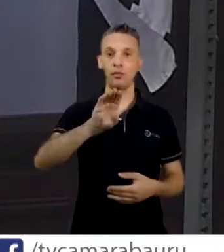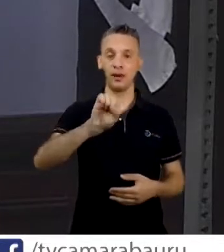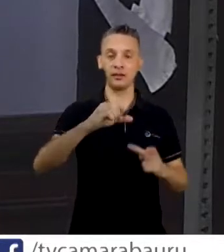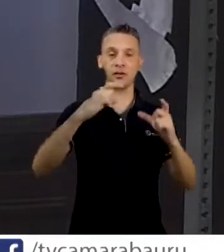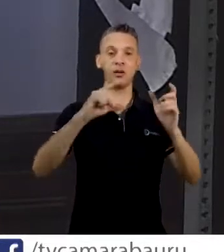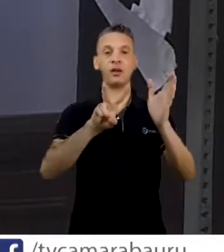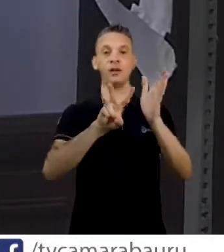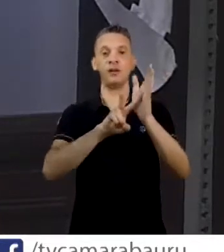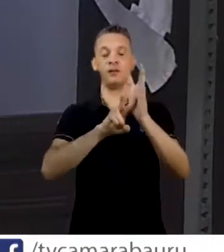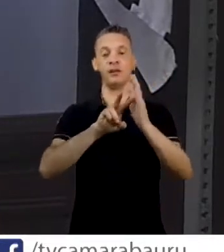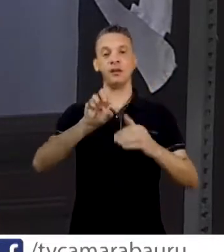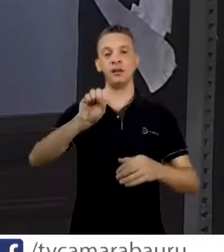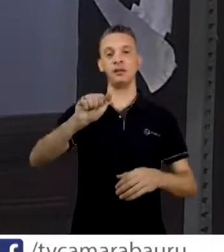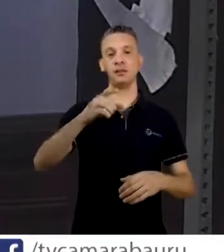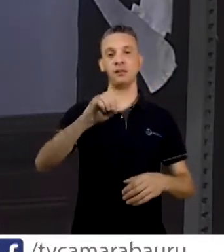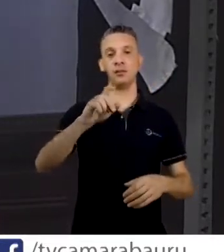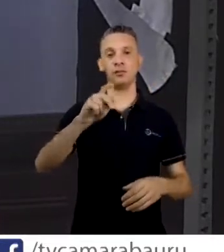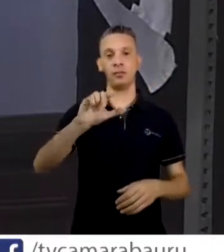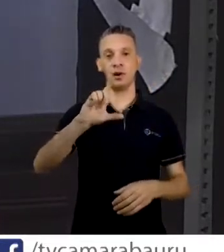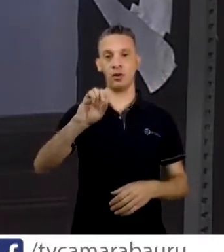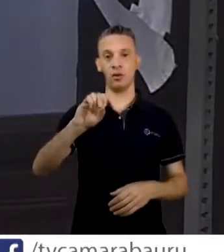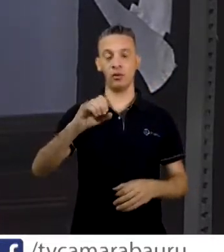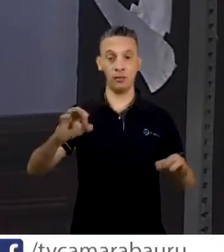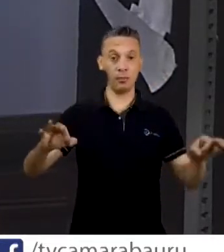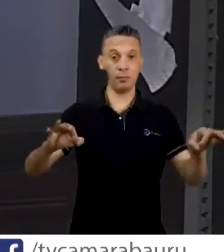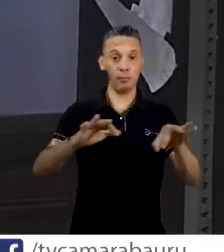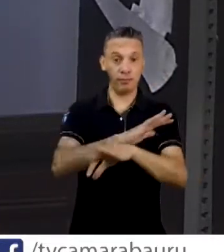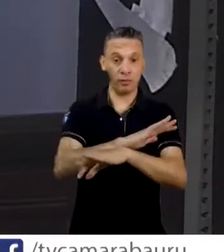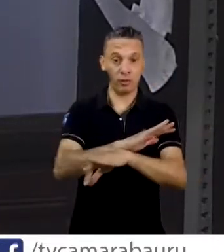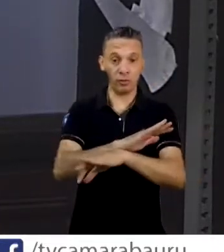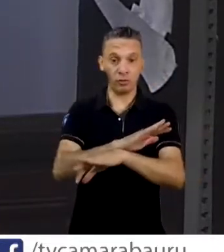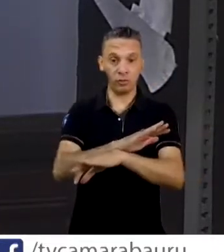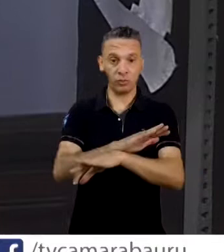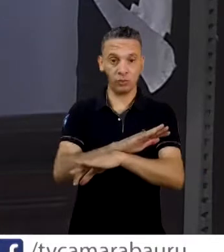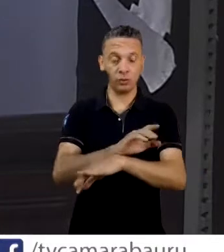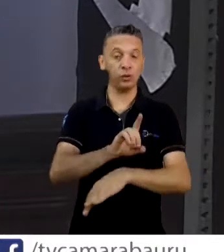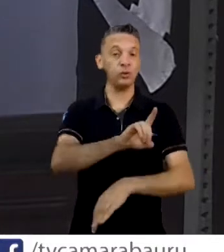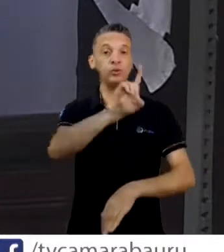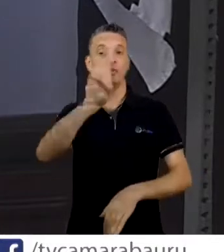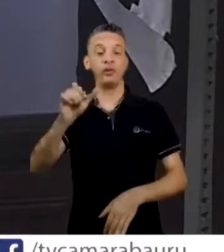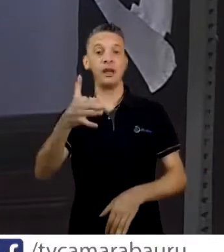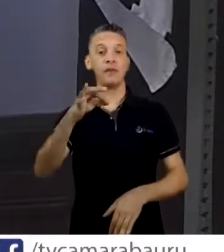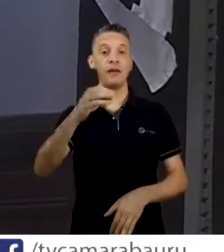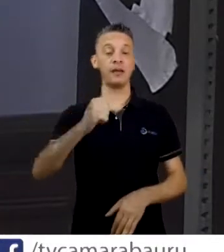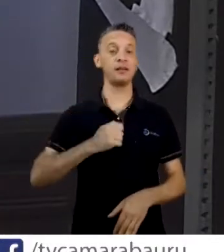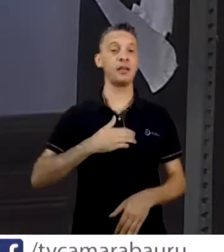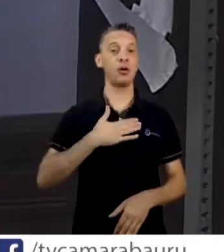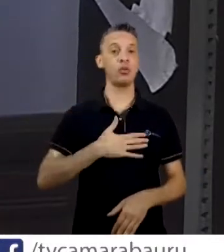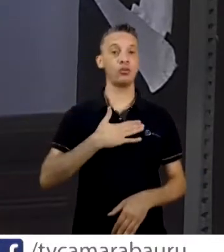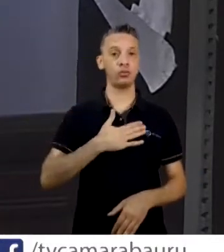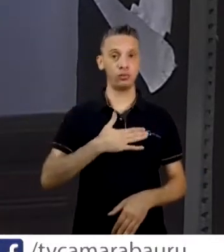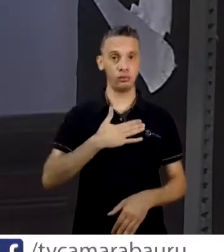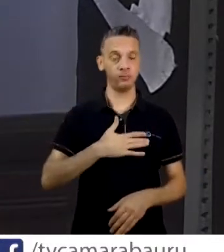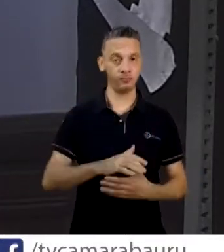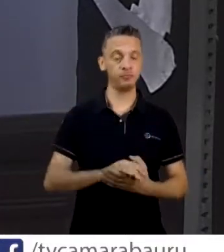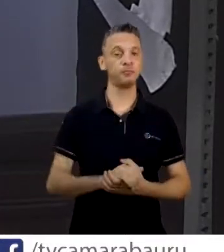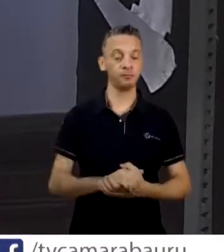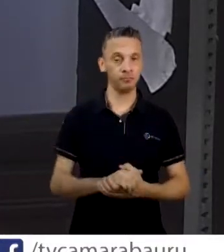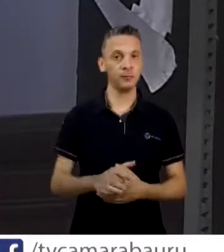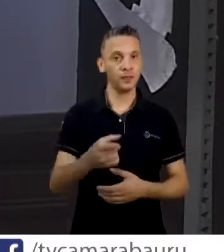entregue o prazo máximo até o dia 10 de agosto, agora próximo. Então, estamos